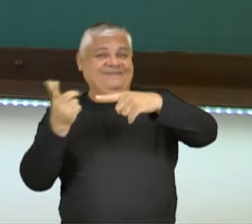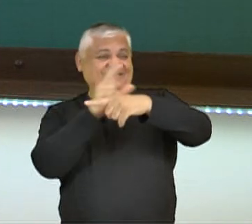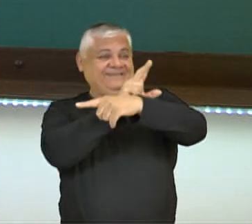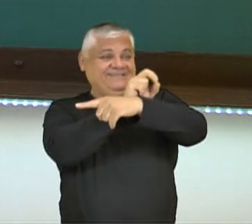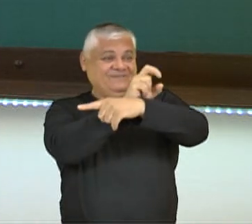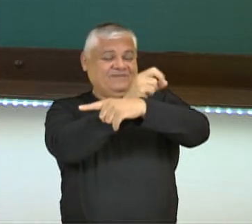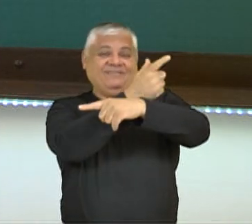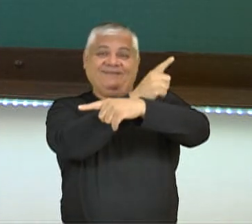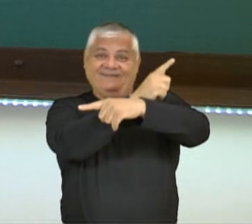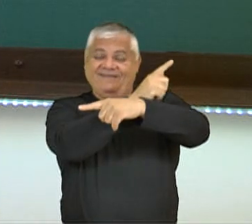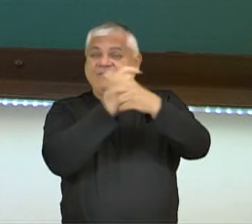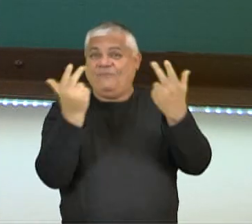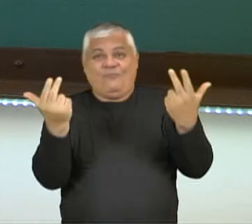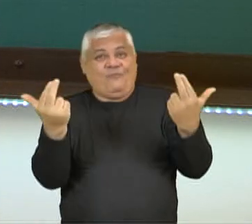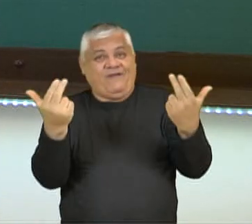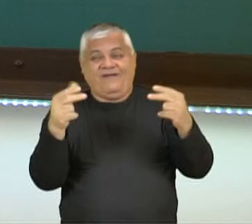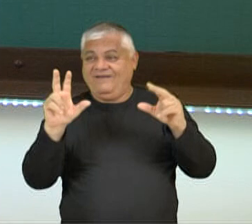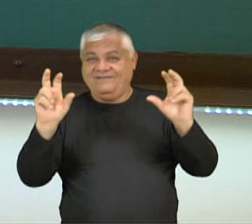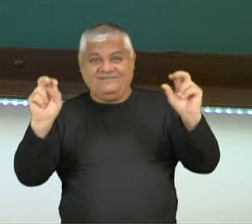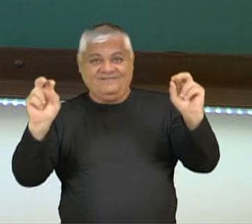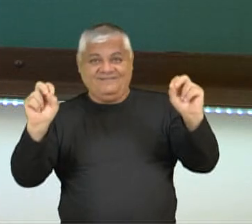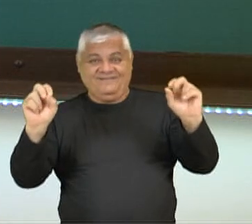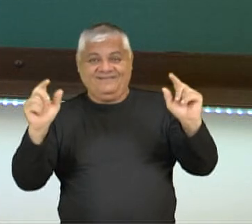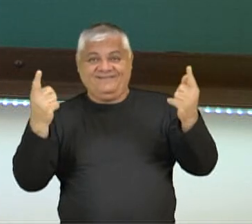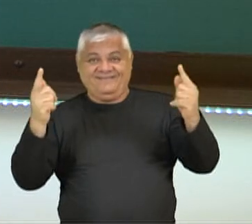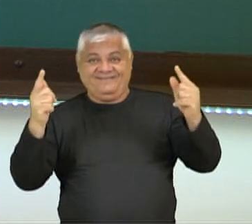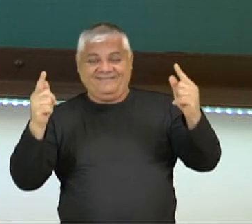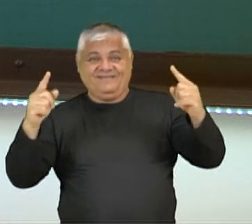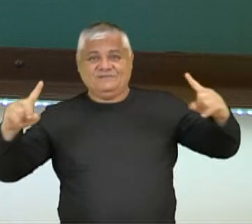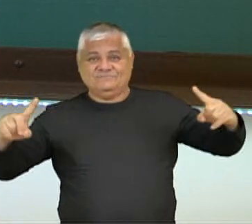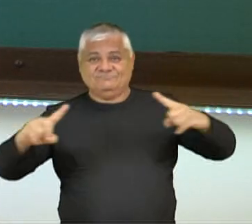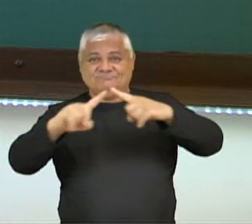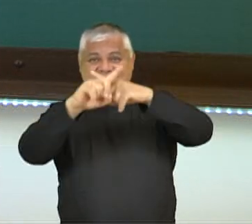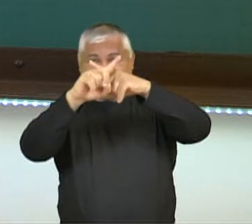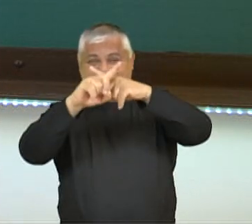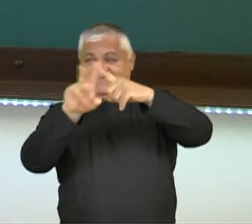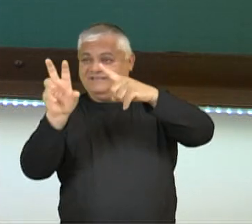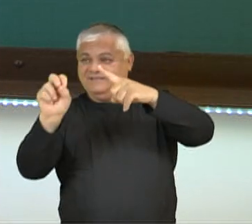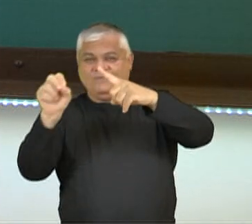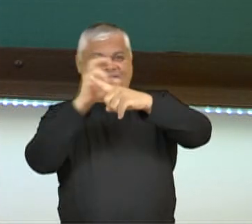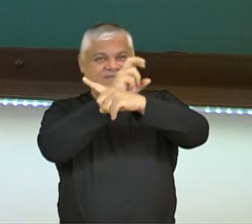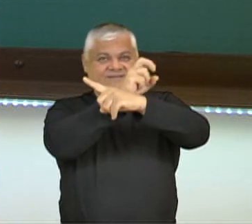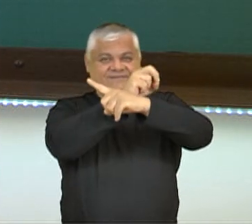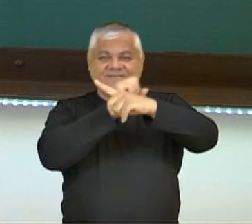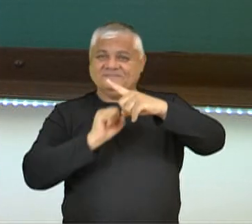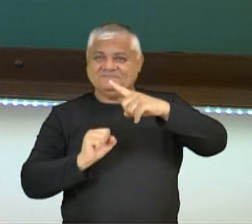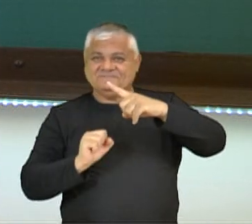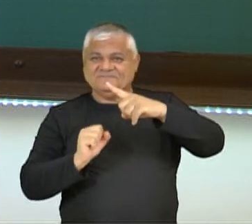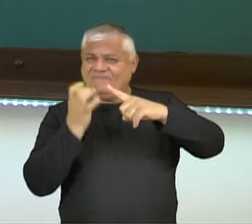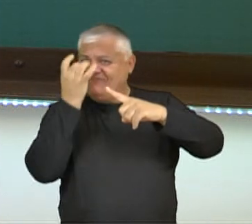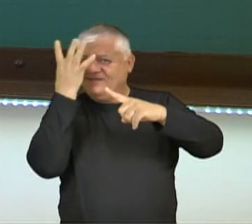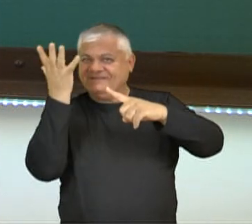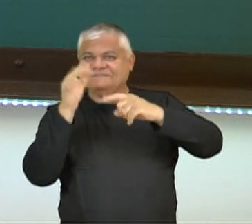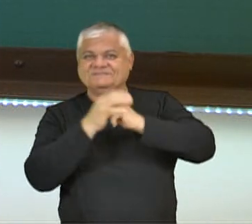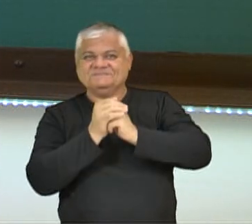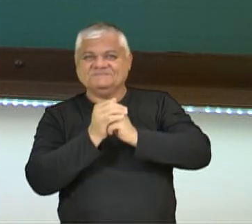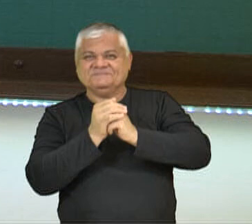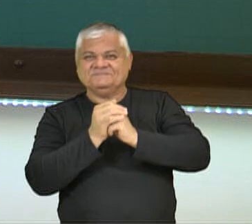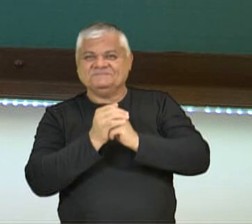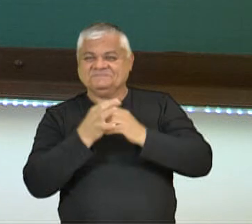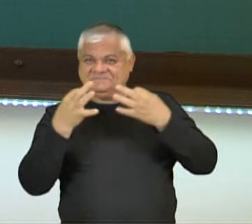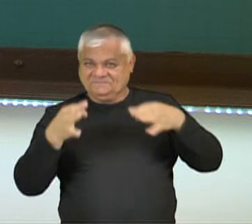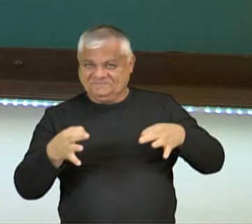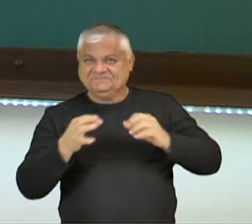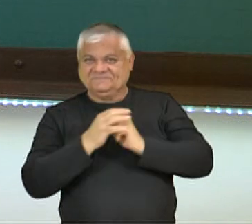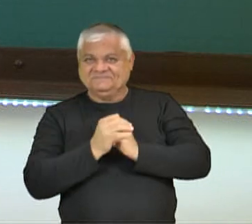ele está do outro, ó. Tem apenas duas linhas, formação de ângulos opostos pelo vértice. Então, o 50 é igual